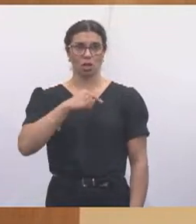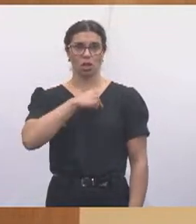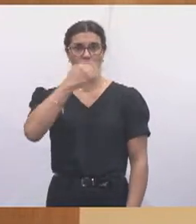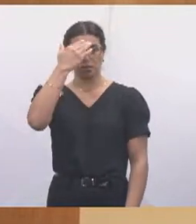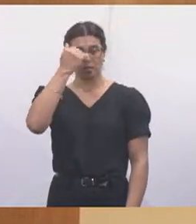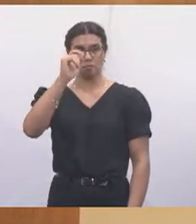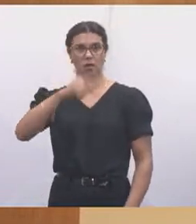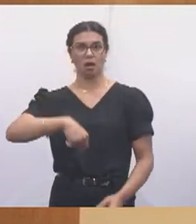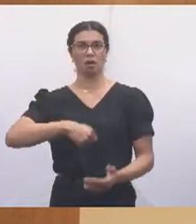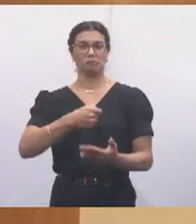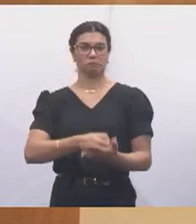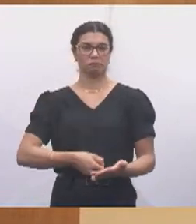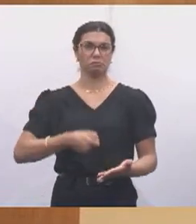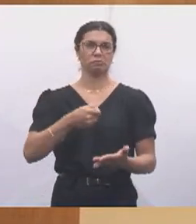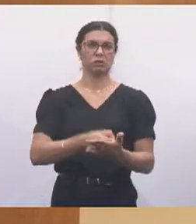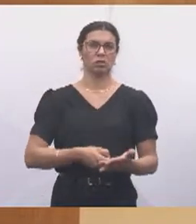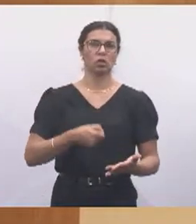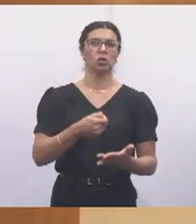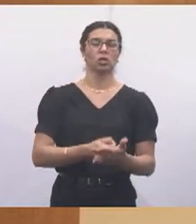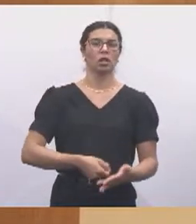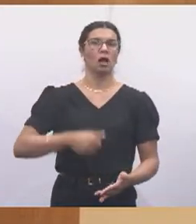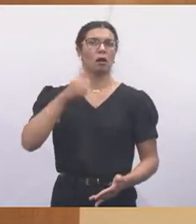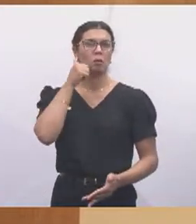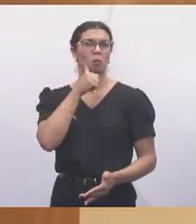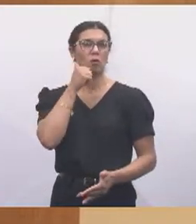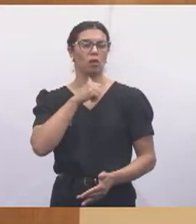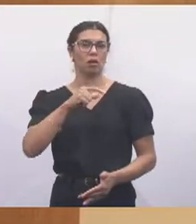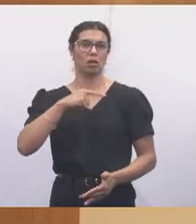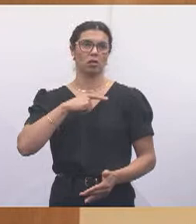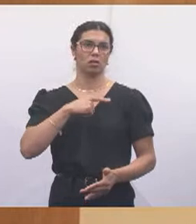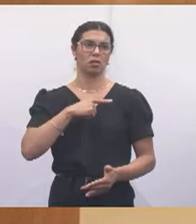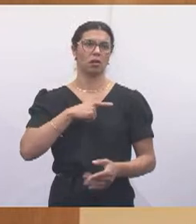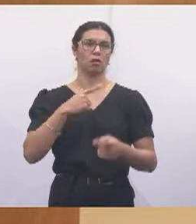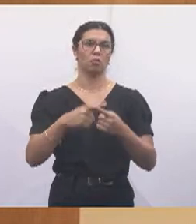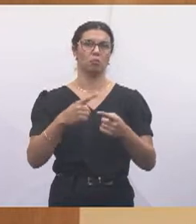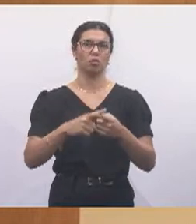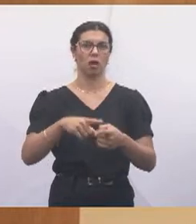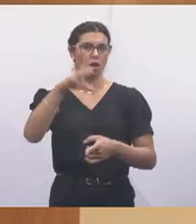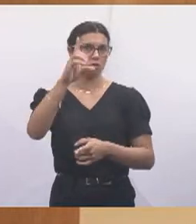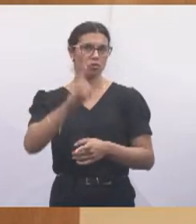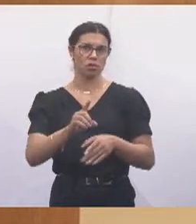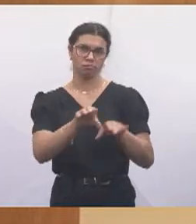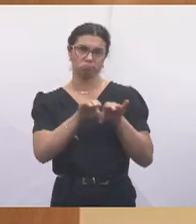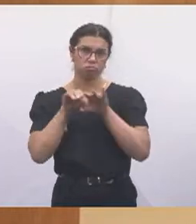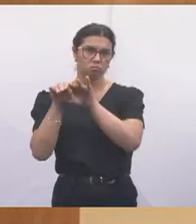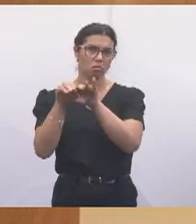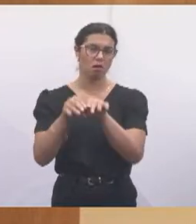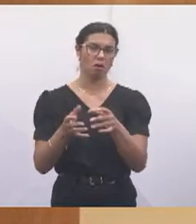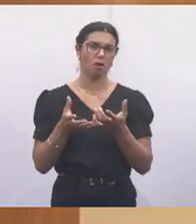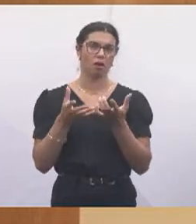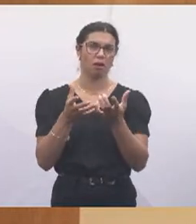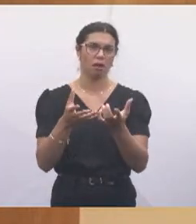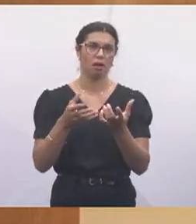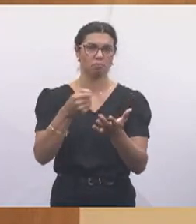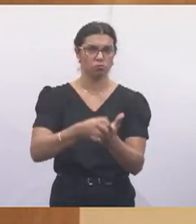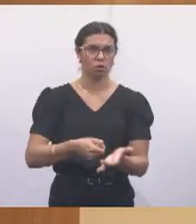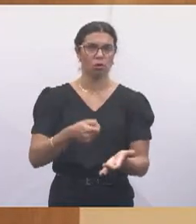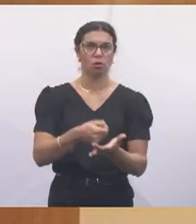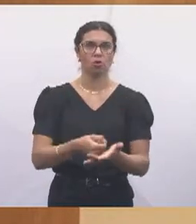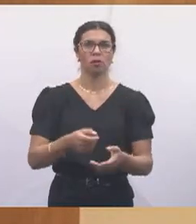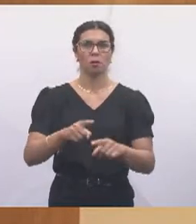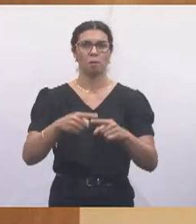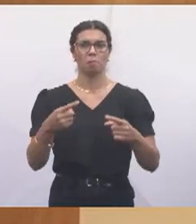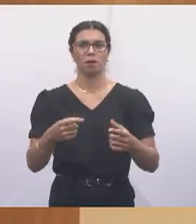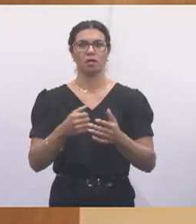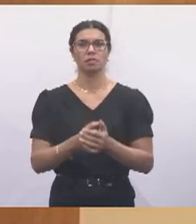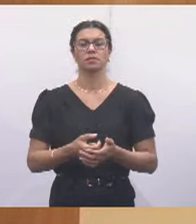uma luta há muitos anos das mulheres, da igualdade, né, de ter os mesmos direitos, né, e eu já falei aqui que foi uma distorção